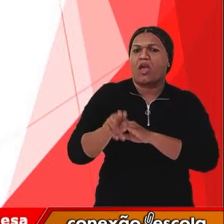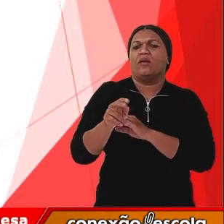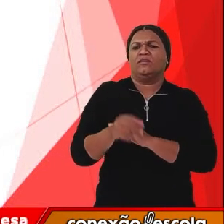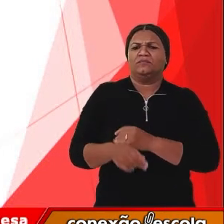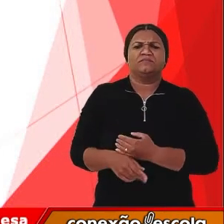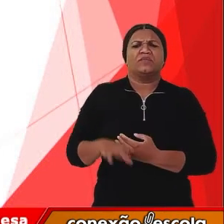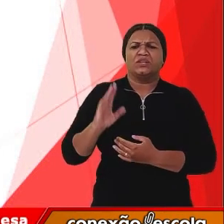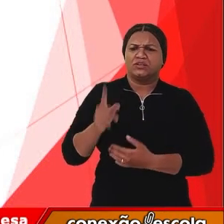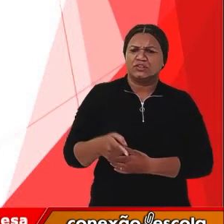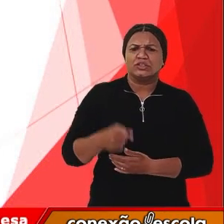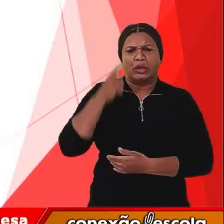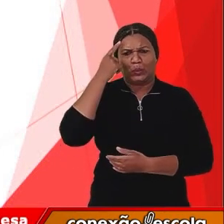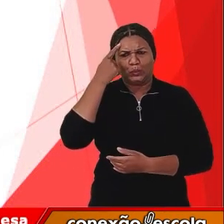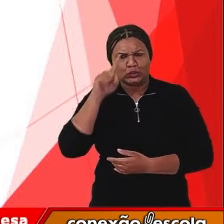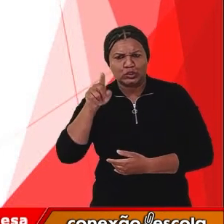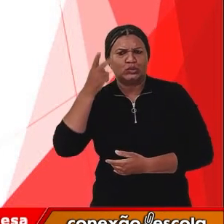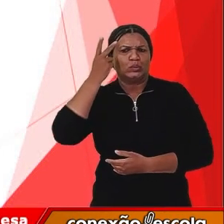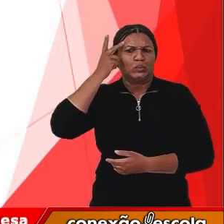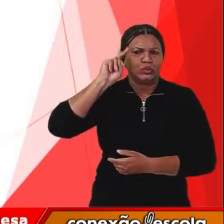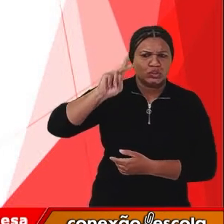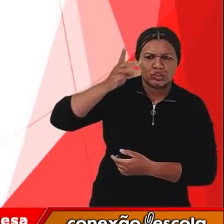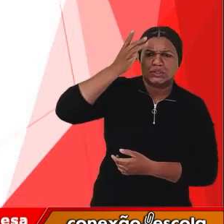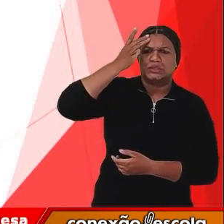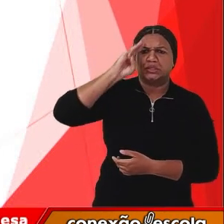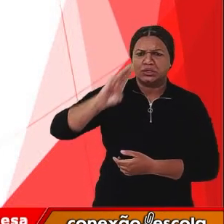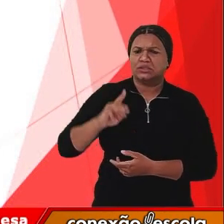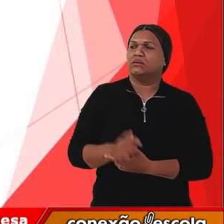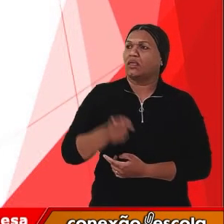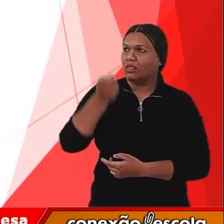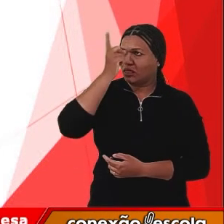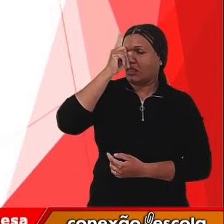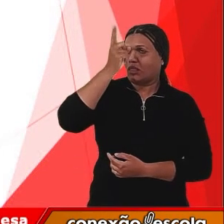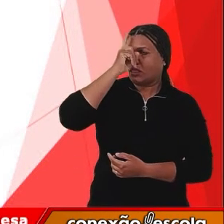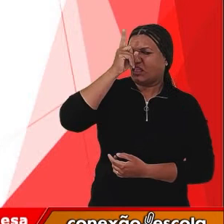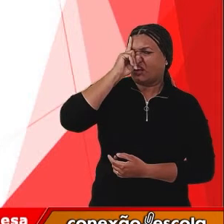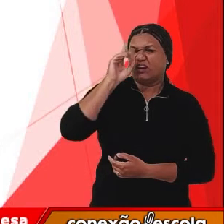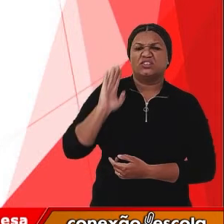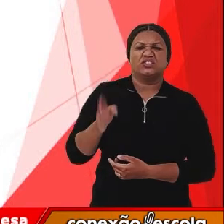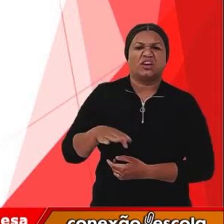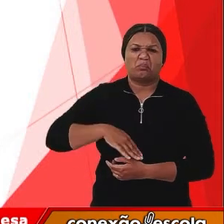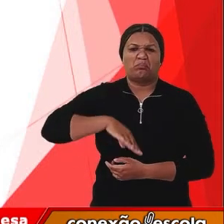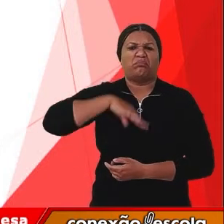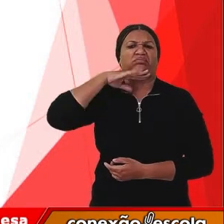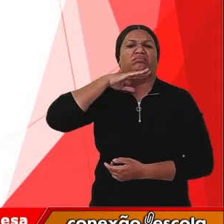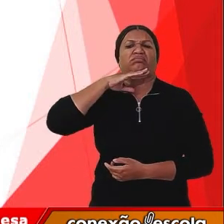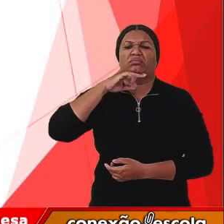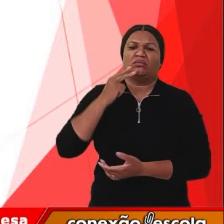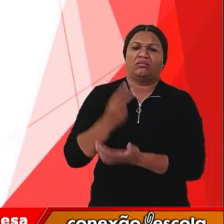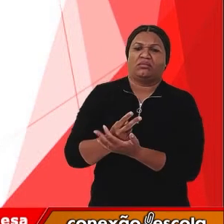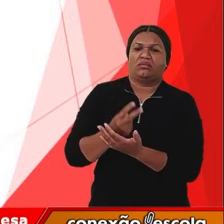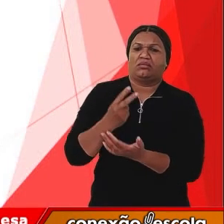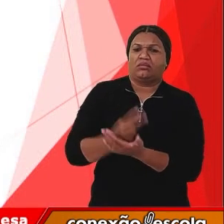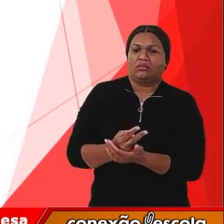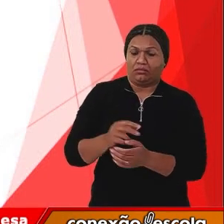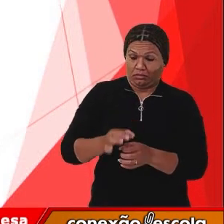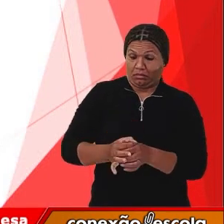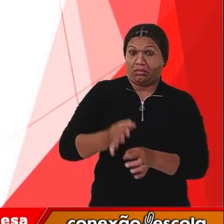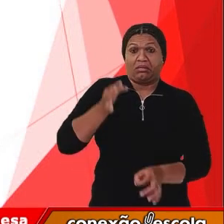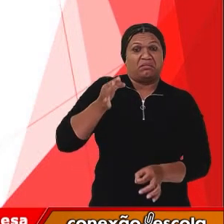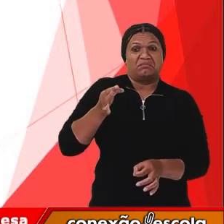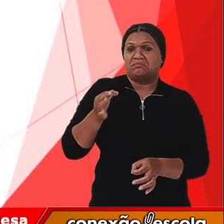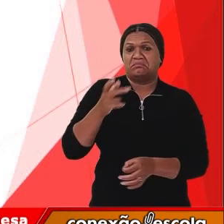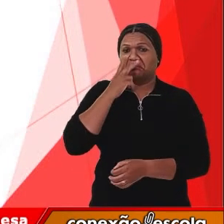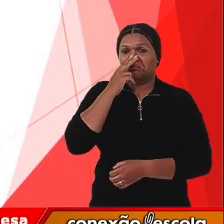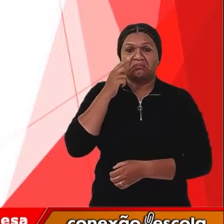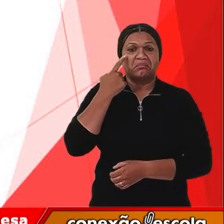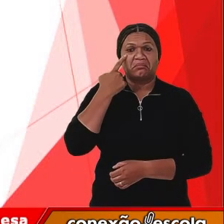vários dias foi rodando até que tudo se tornou monótono o cano por dentro não era interessante